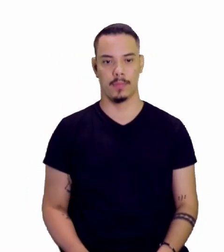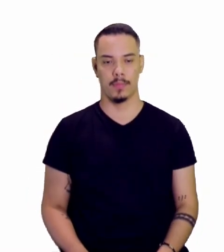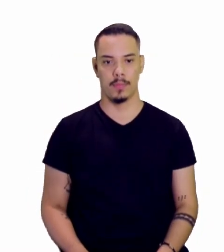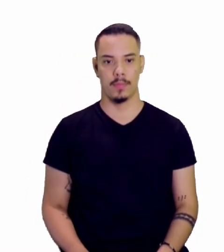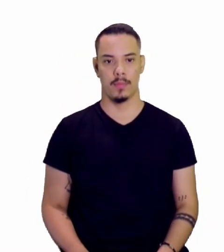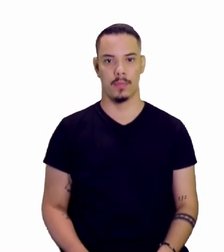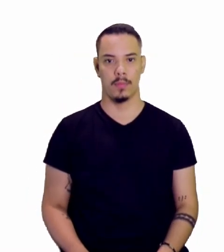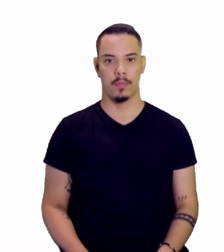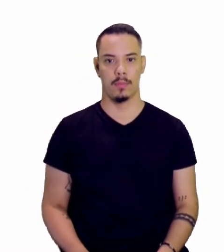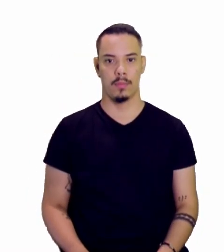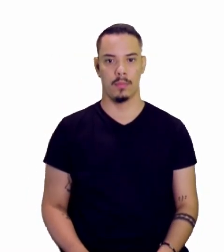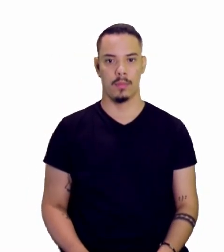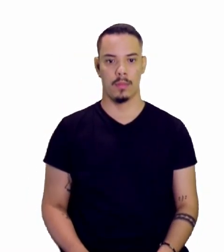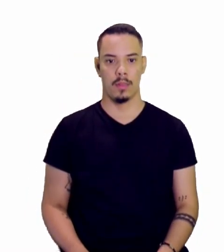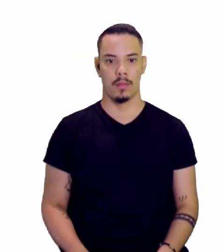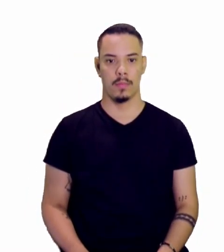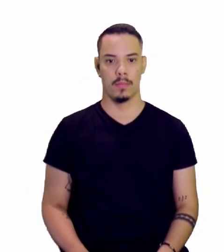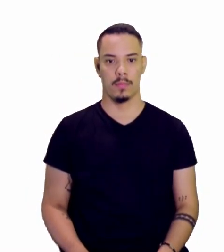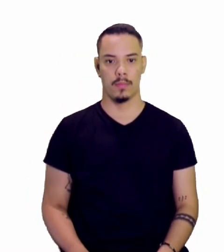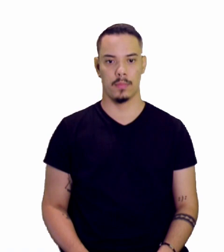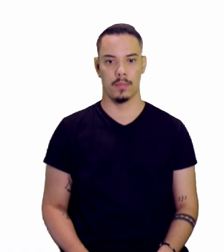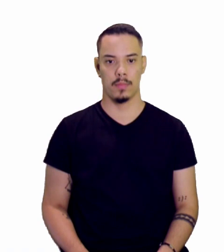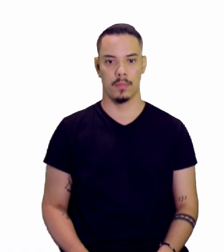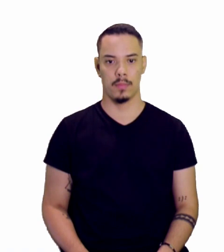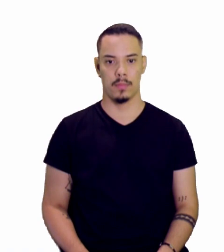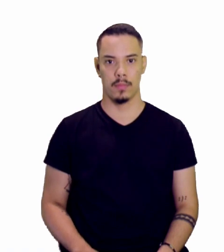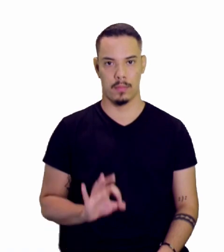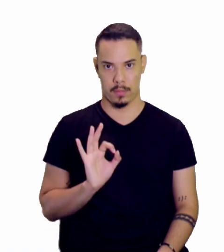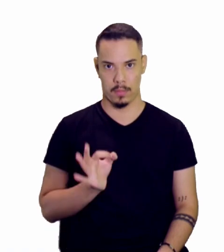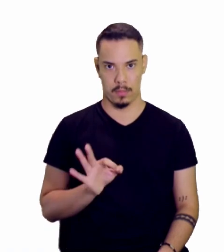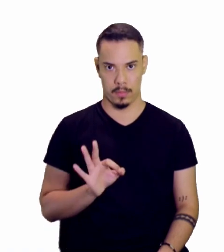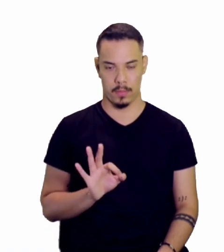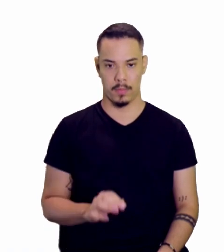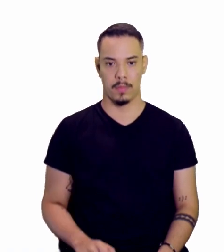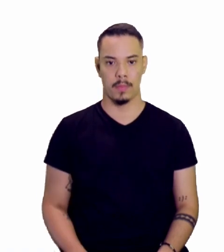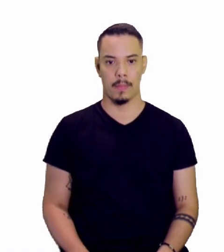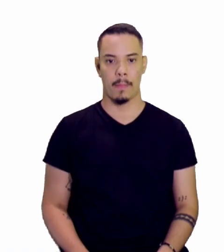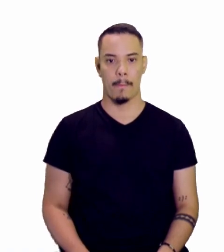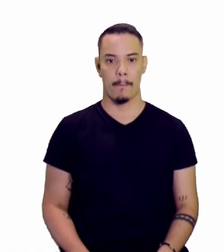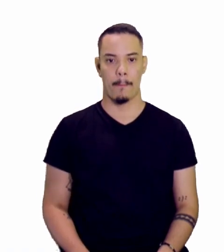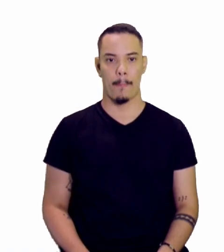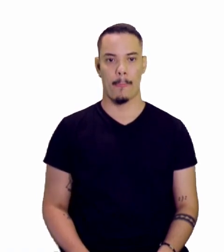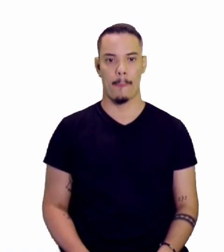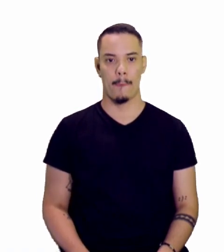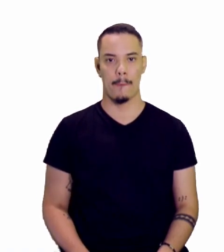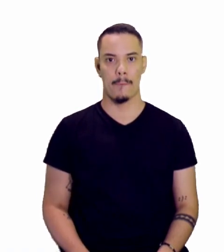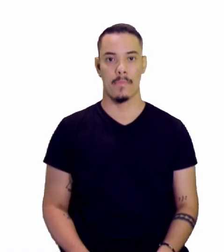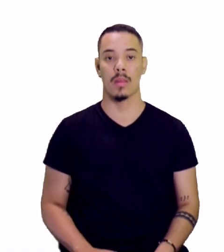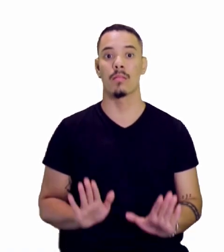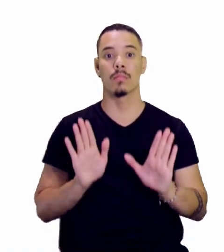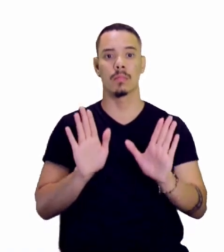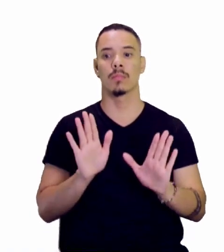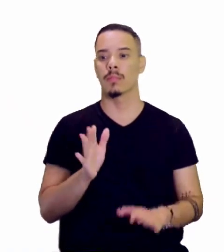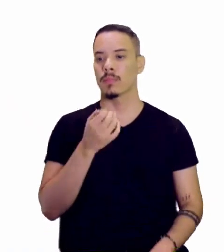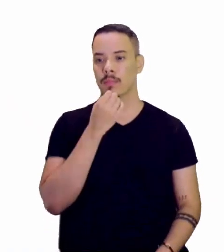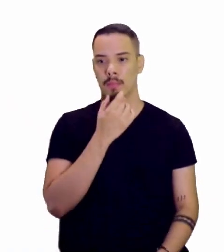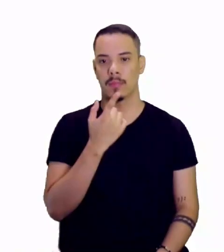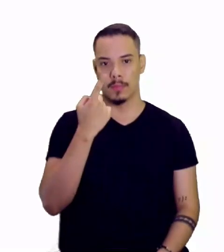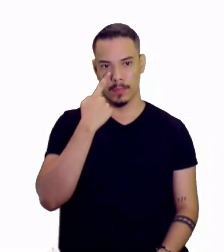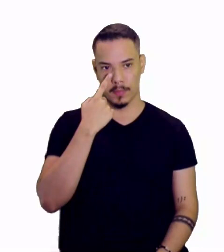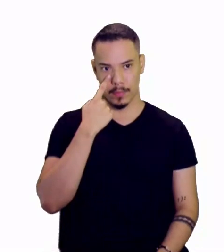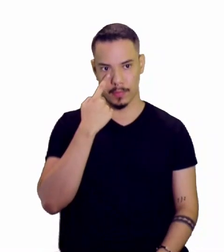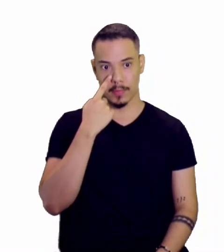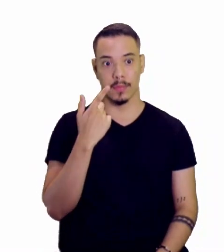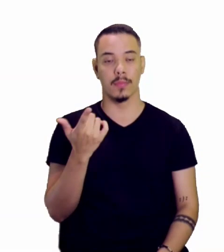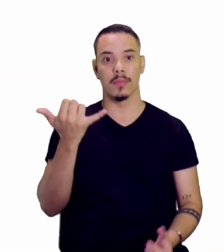ó. Se a gente for ver a resultante A e B, né? Isso. Seria pra cá, então, certo? Bom, continuando.